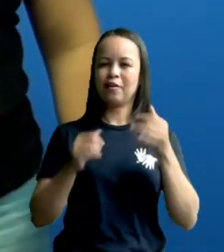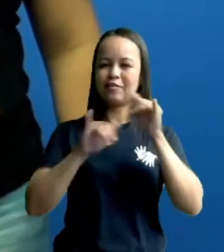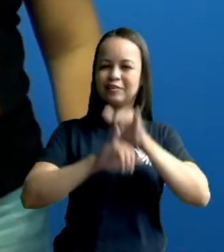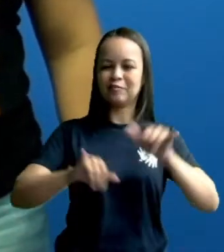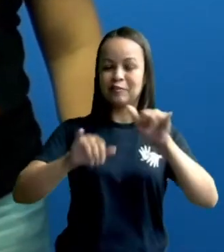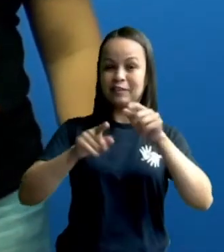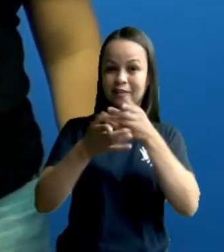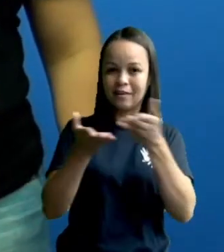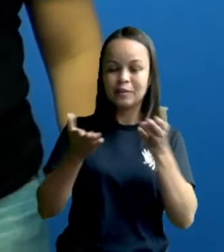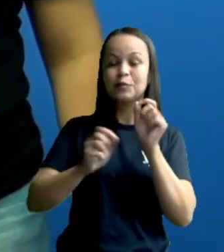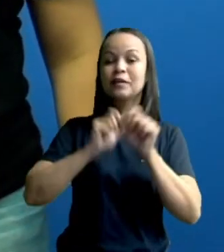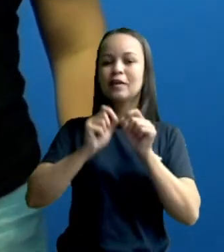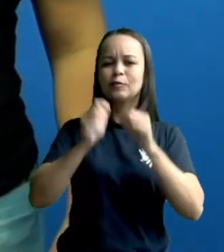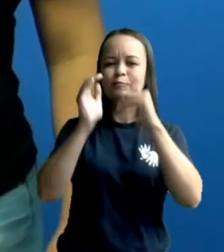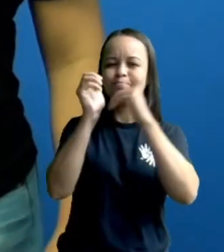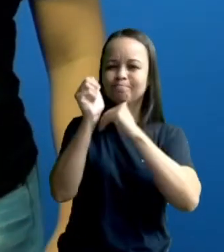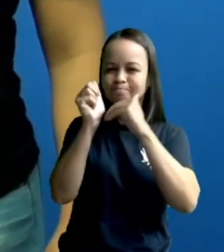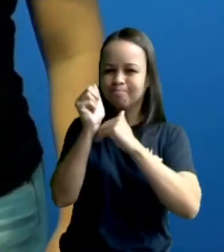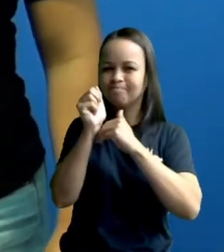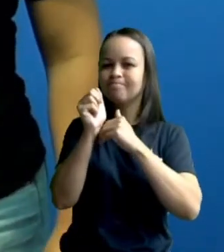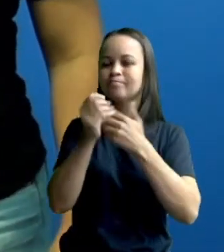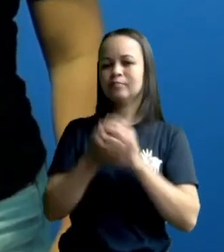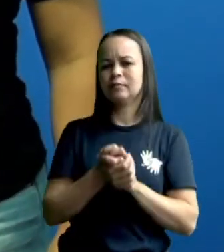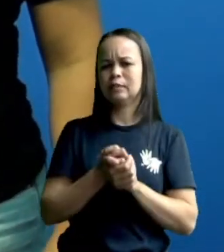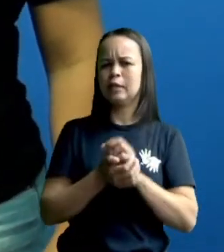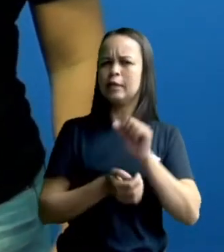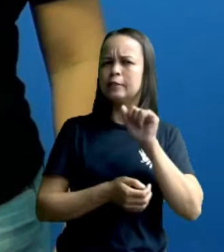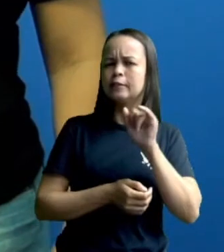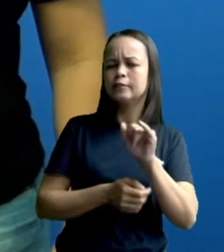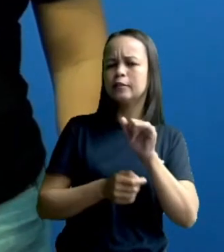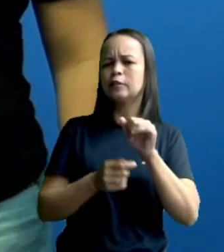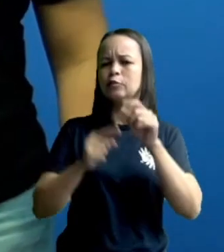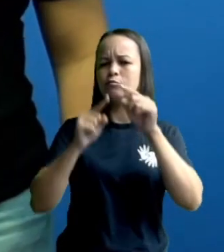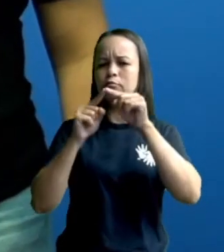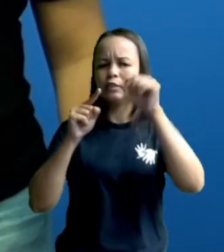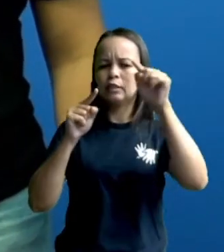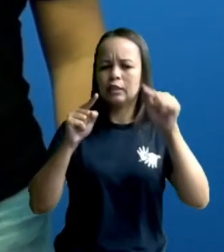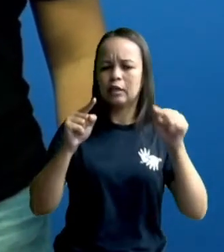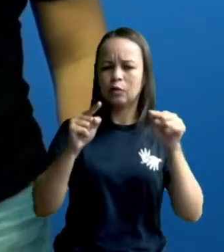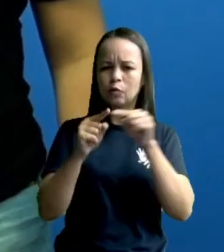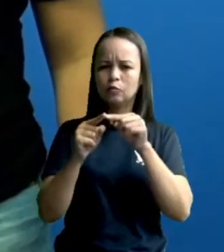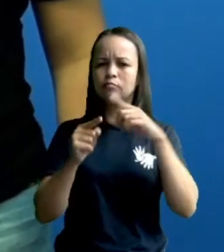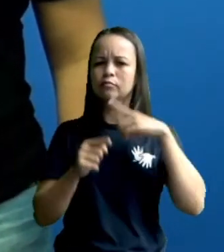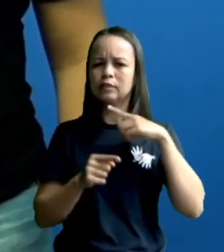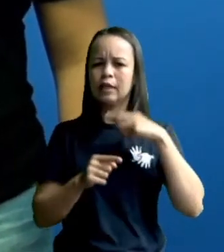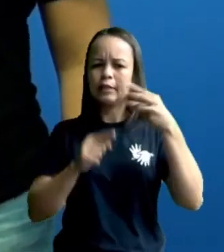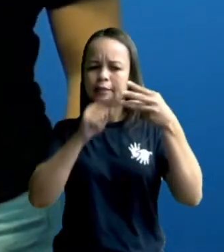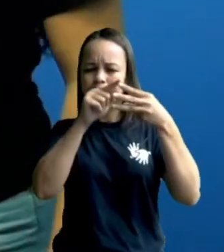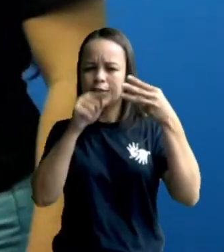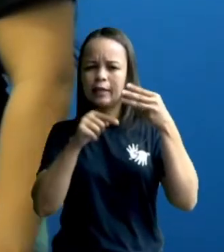a vocês, tá? Se o triângulo tem 3 ângulos,